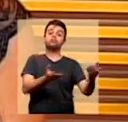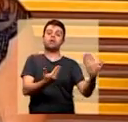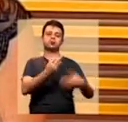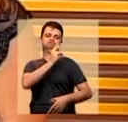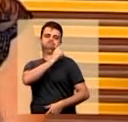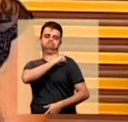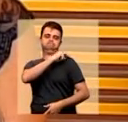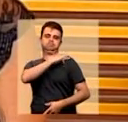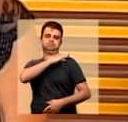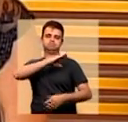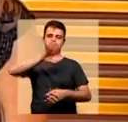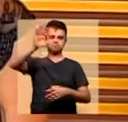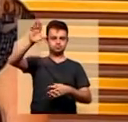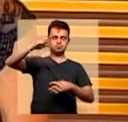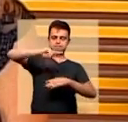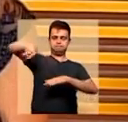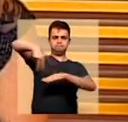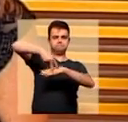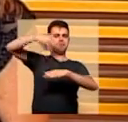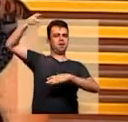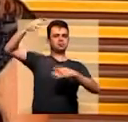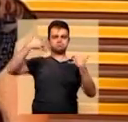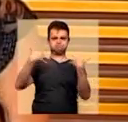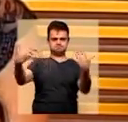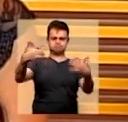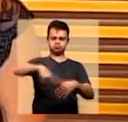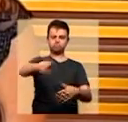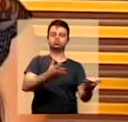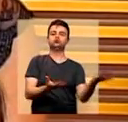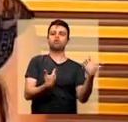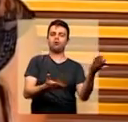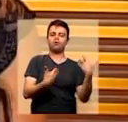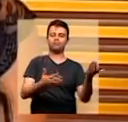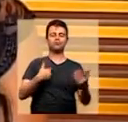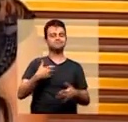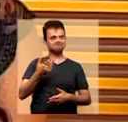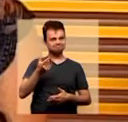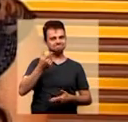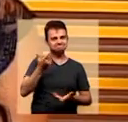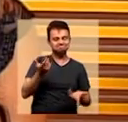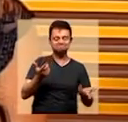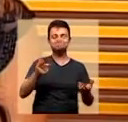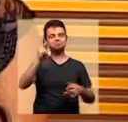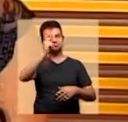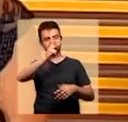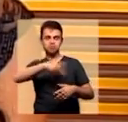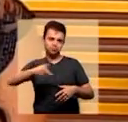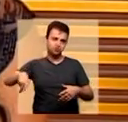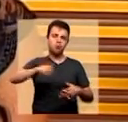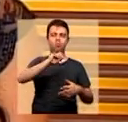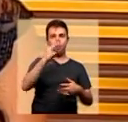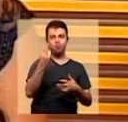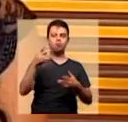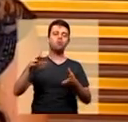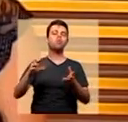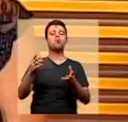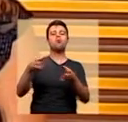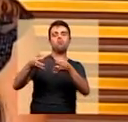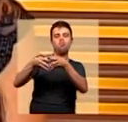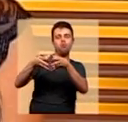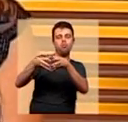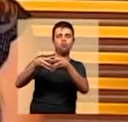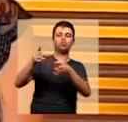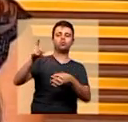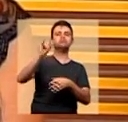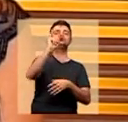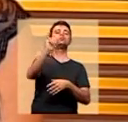palestras para o adolescente. É muito comum, quando a gente vai ministrar a palestra, o professor vai lá, o instrutor